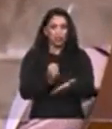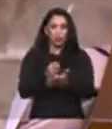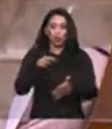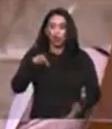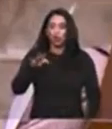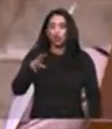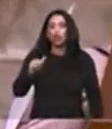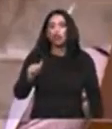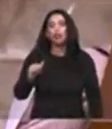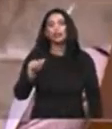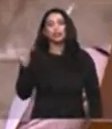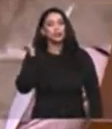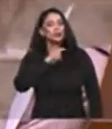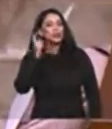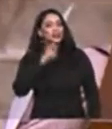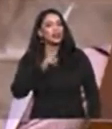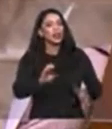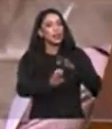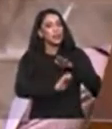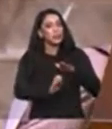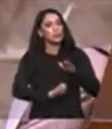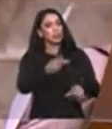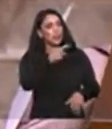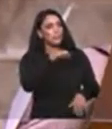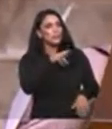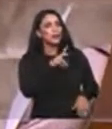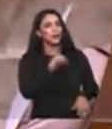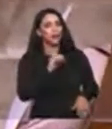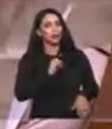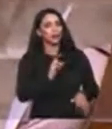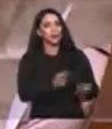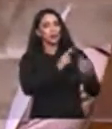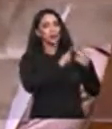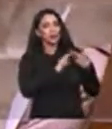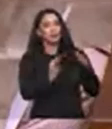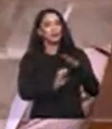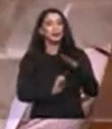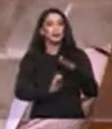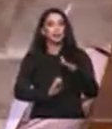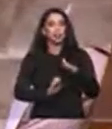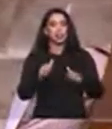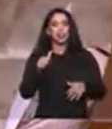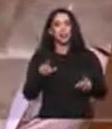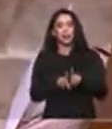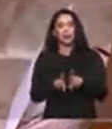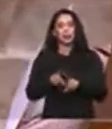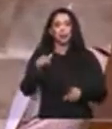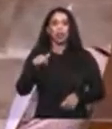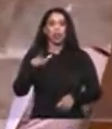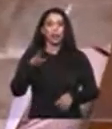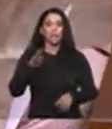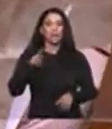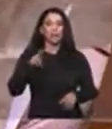fictícios entre empresas controladas por Pedro Paulo Bergamaschi e empresas superadas por Alberto Youssef.